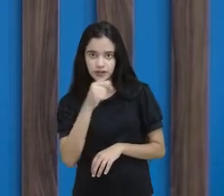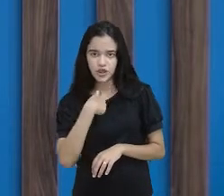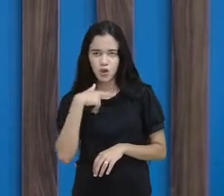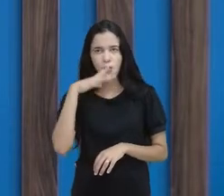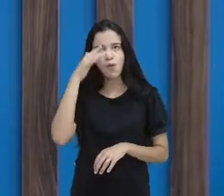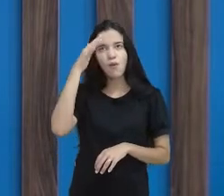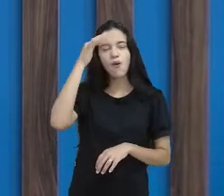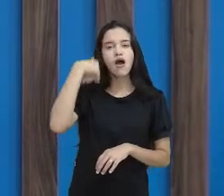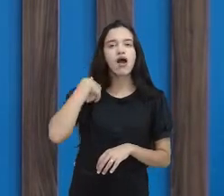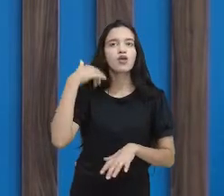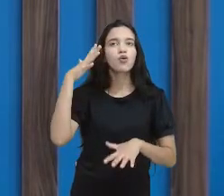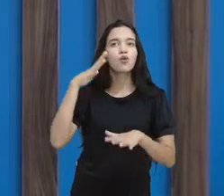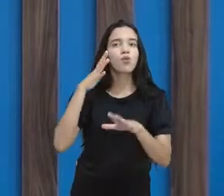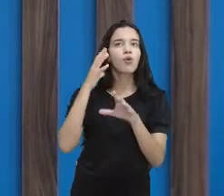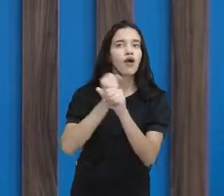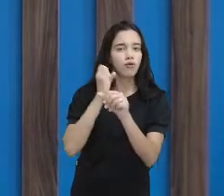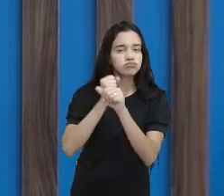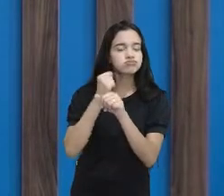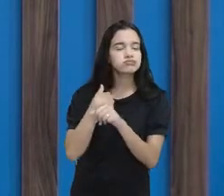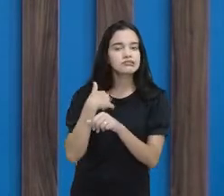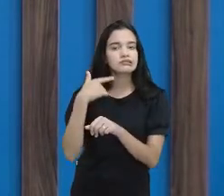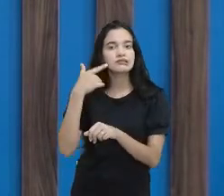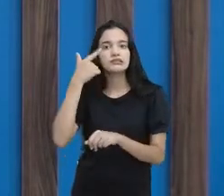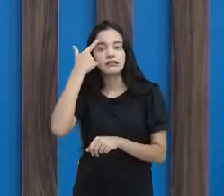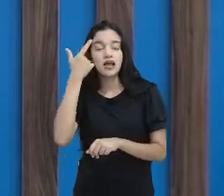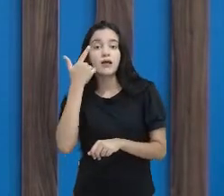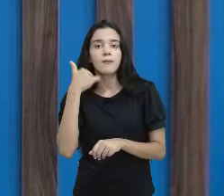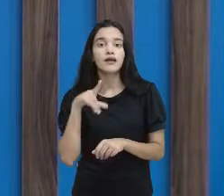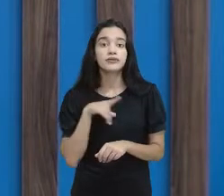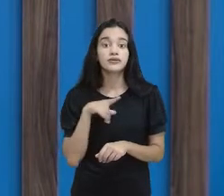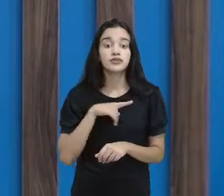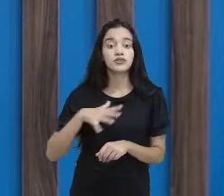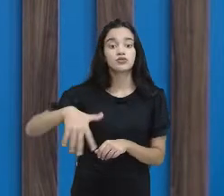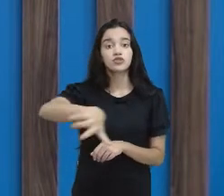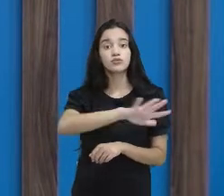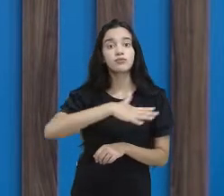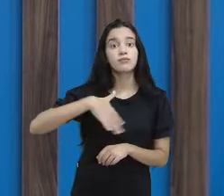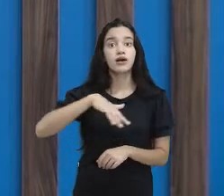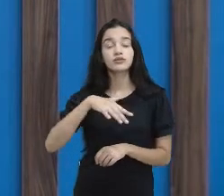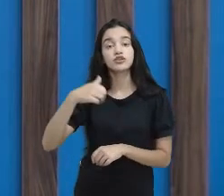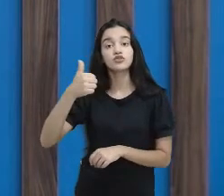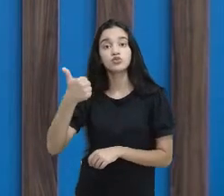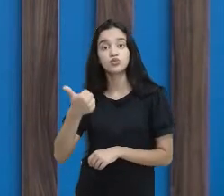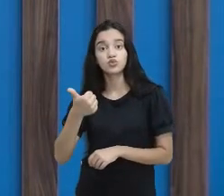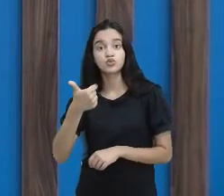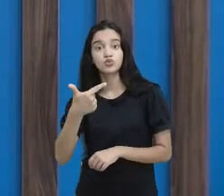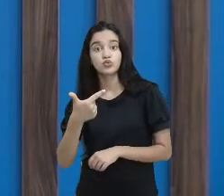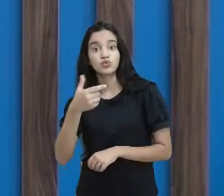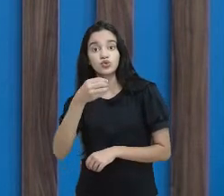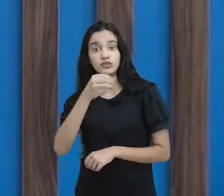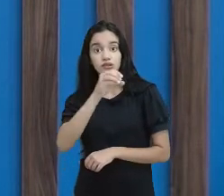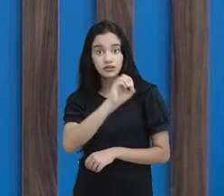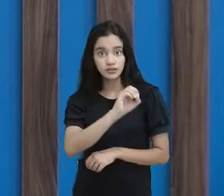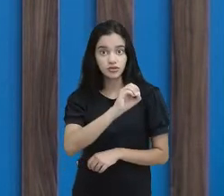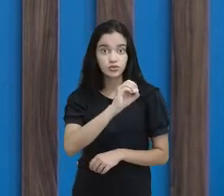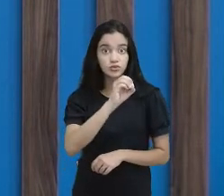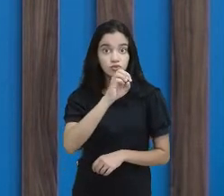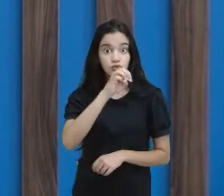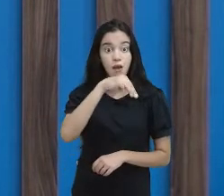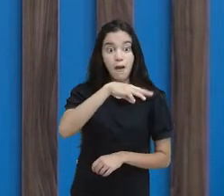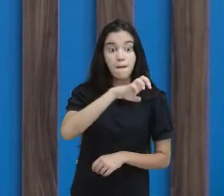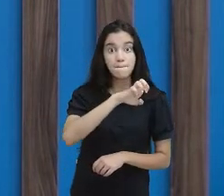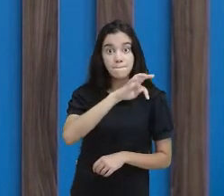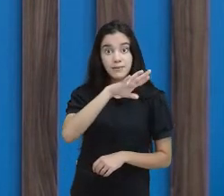hora. Eu tenho um espaço físico de 200 metros quadrados. Porque é base vezes altura. Essa quadra ela vai